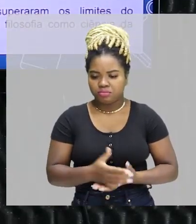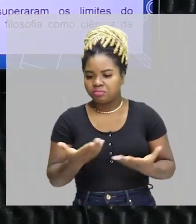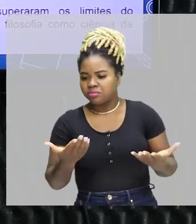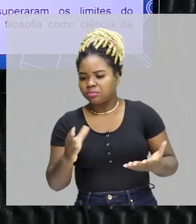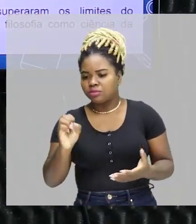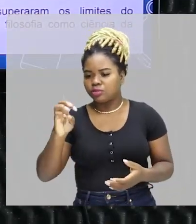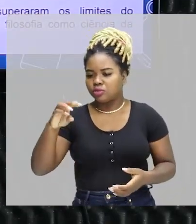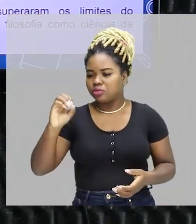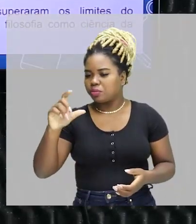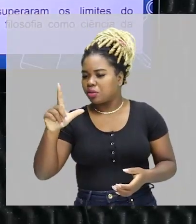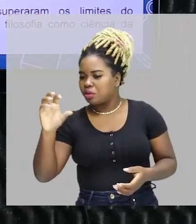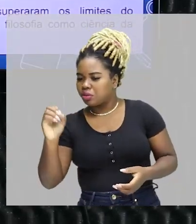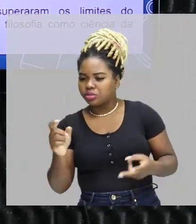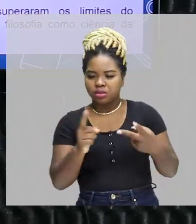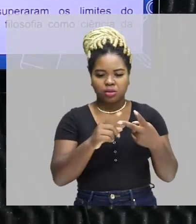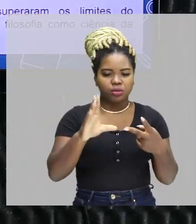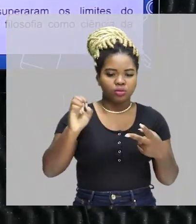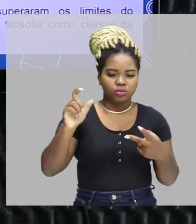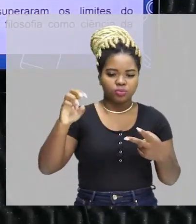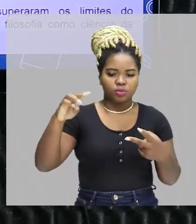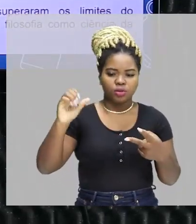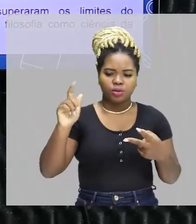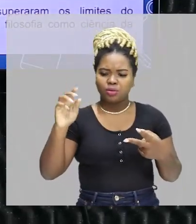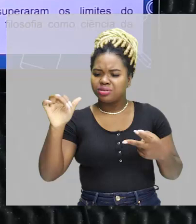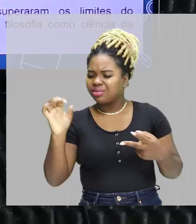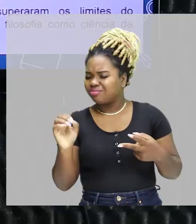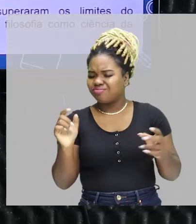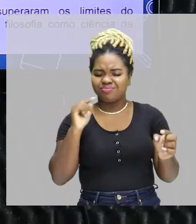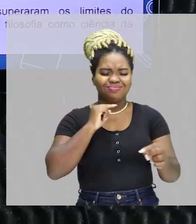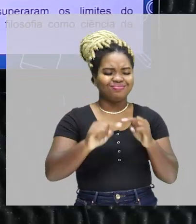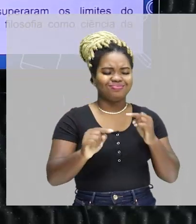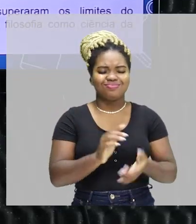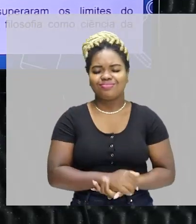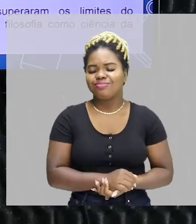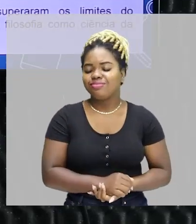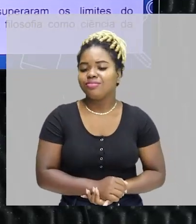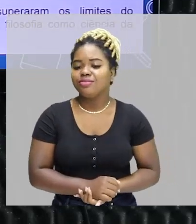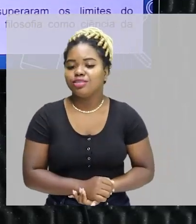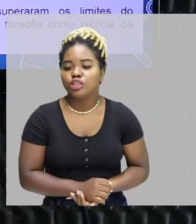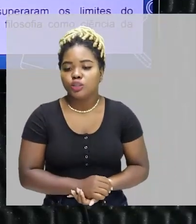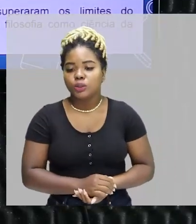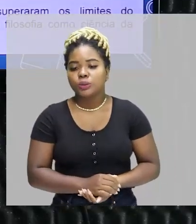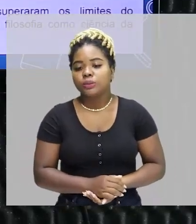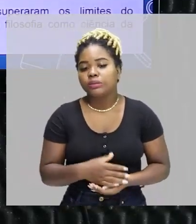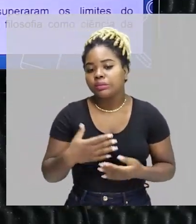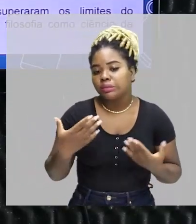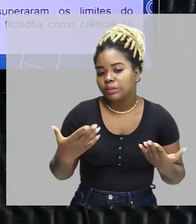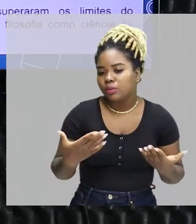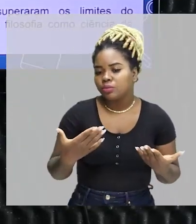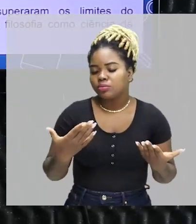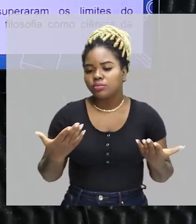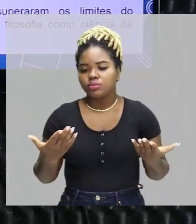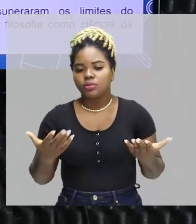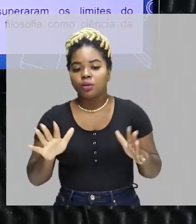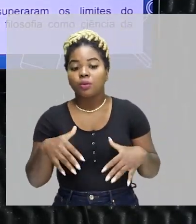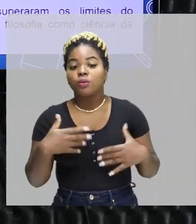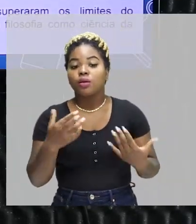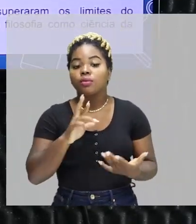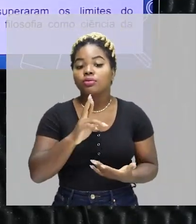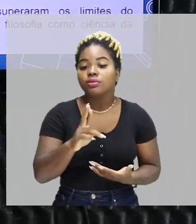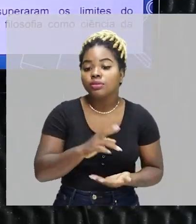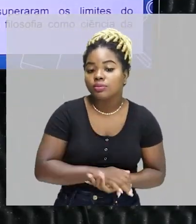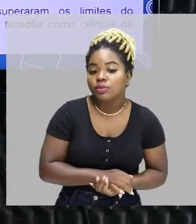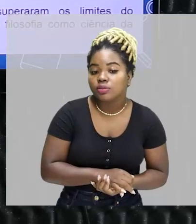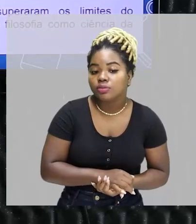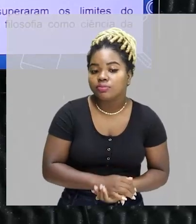visão cosmológica. Então, meus amores, aqui a nossa intenção básica é